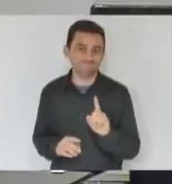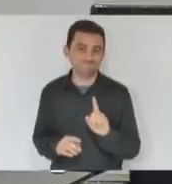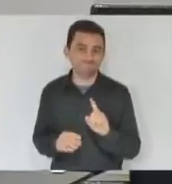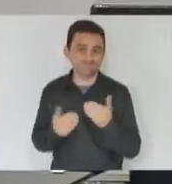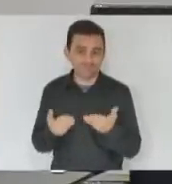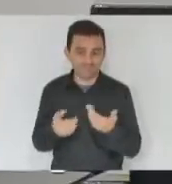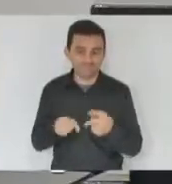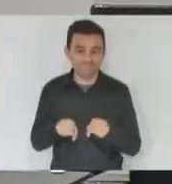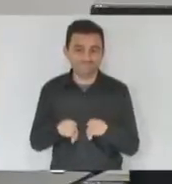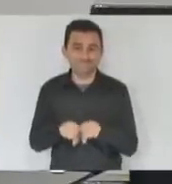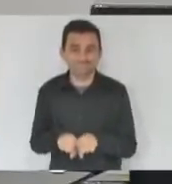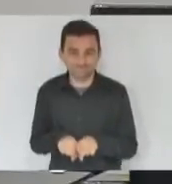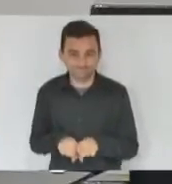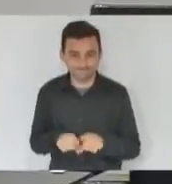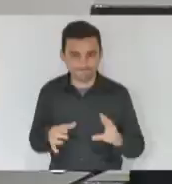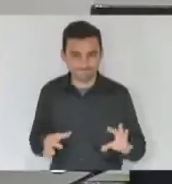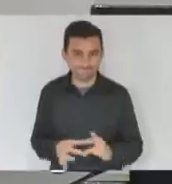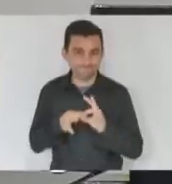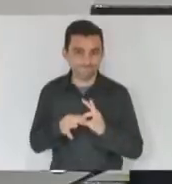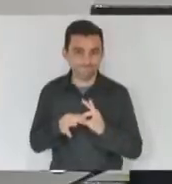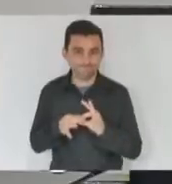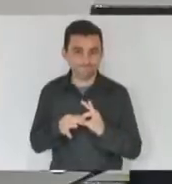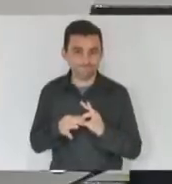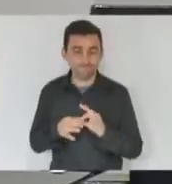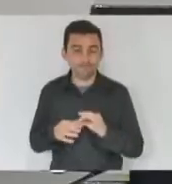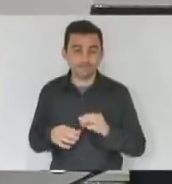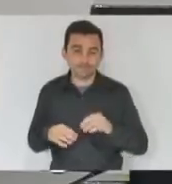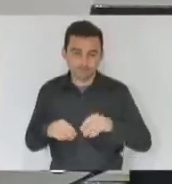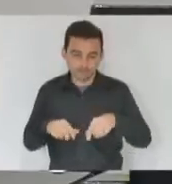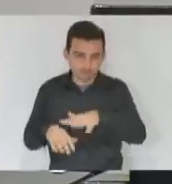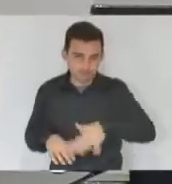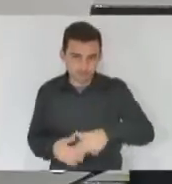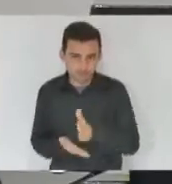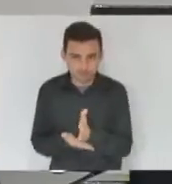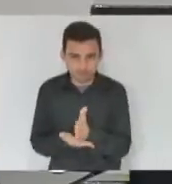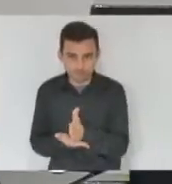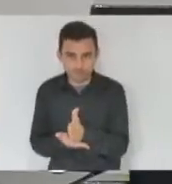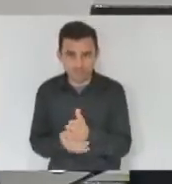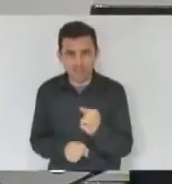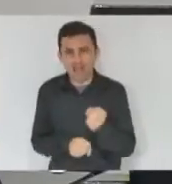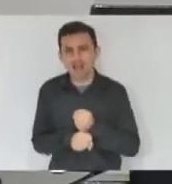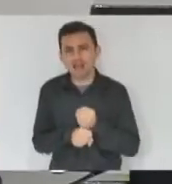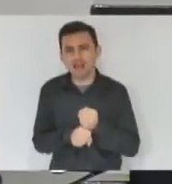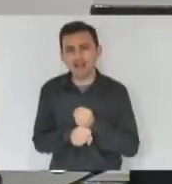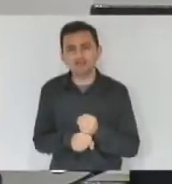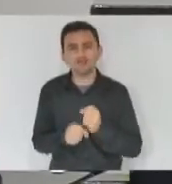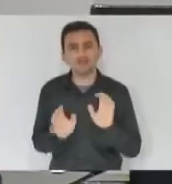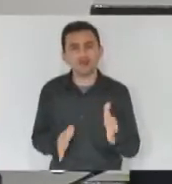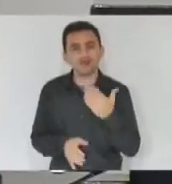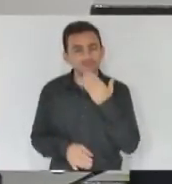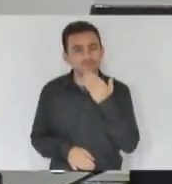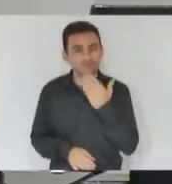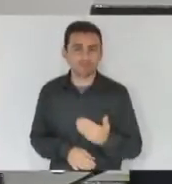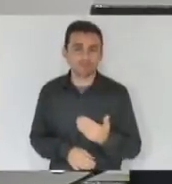integrar efetivamente esse território contestado há mais de 100 anos atrás,